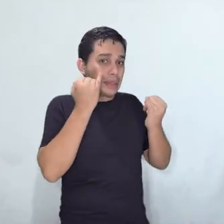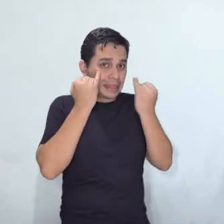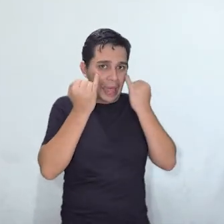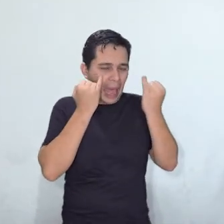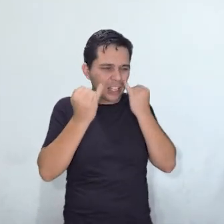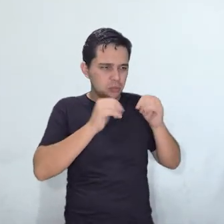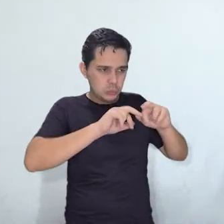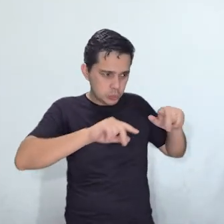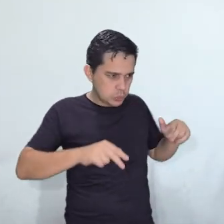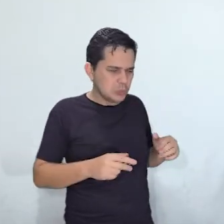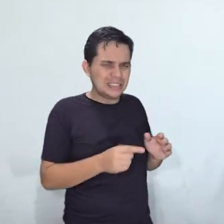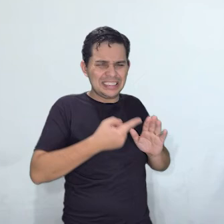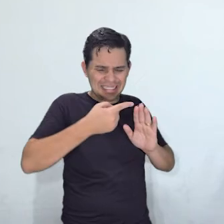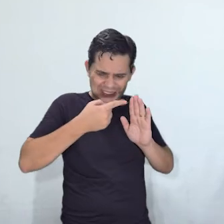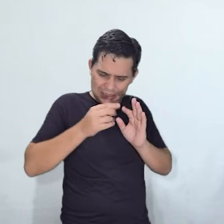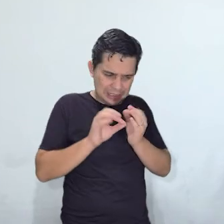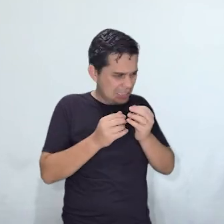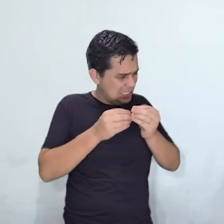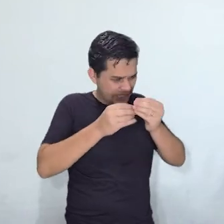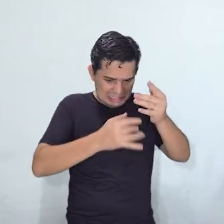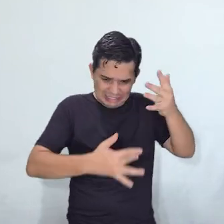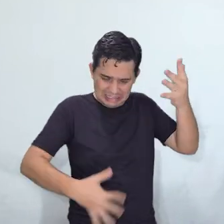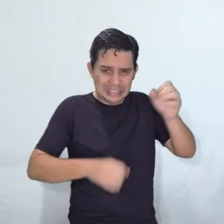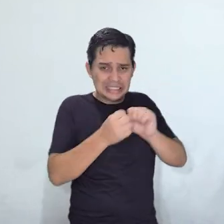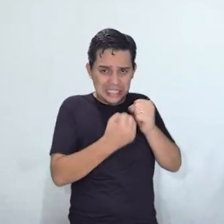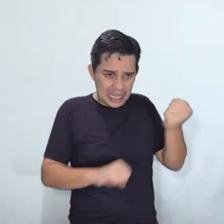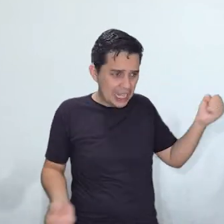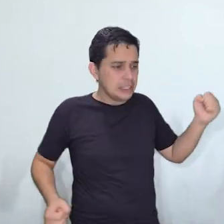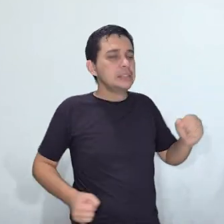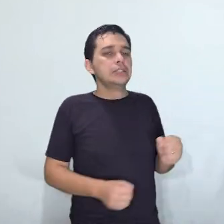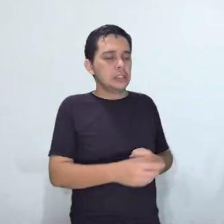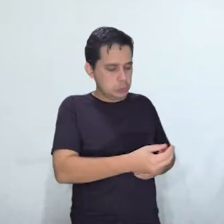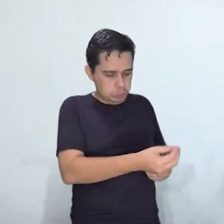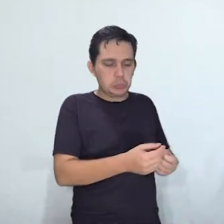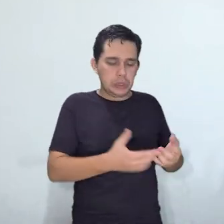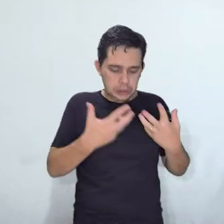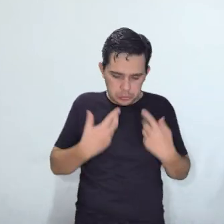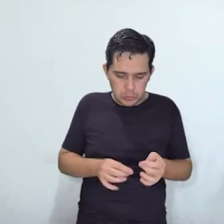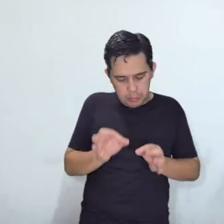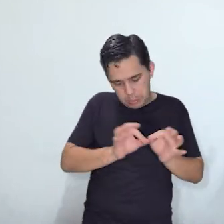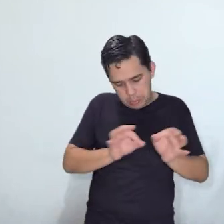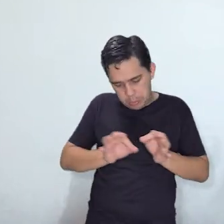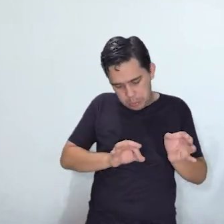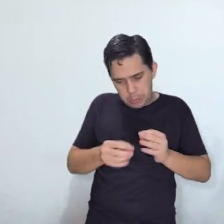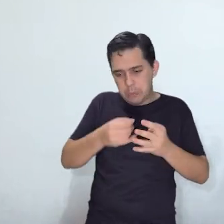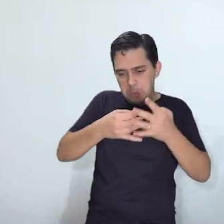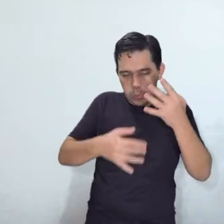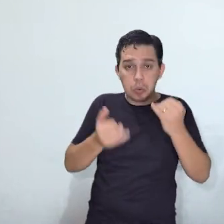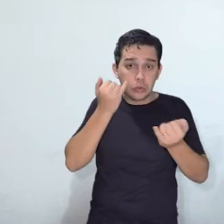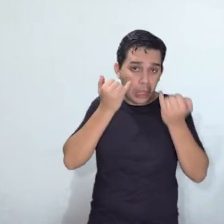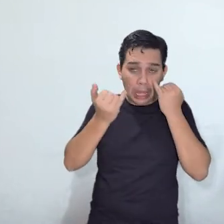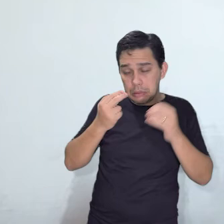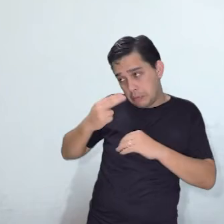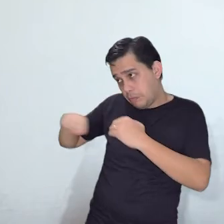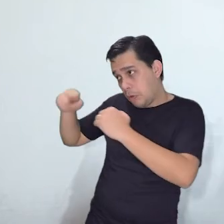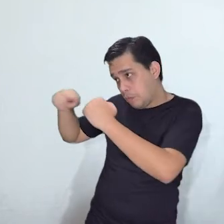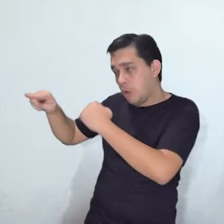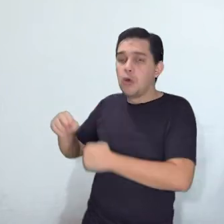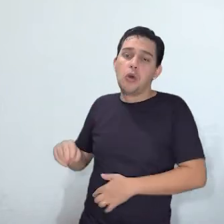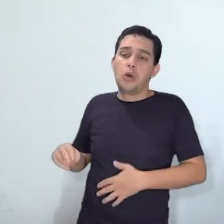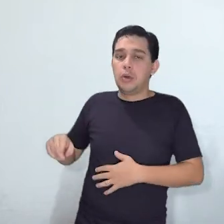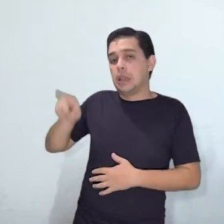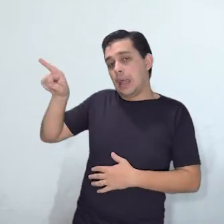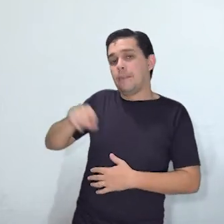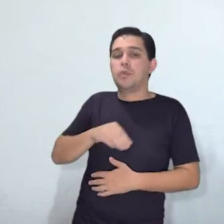dados bastante extensos e técnicos, dados aí referentes ao monitoramento da qualidade da água, e o Ministério Público